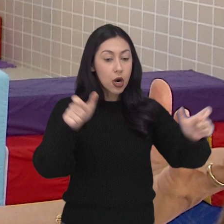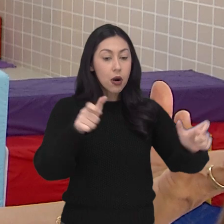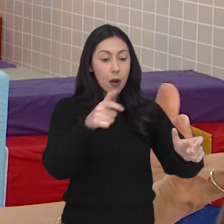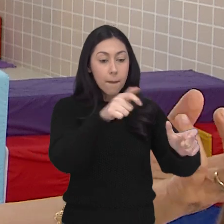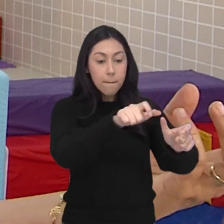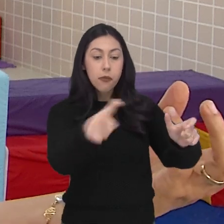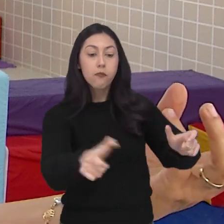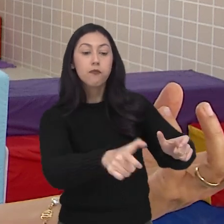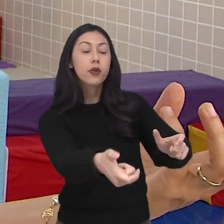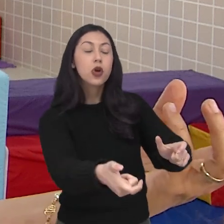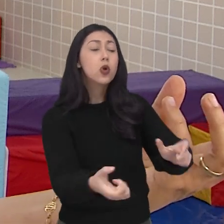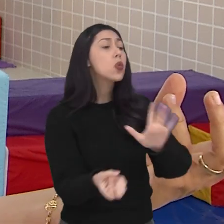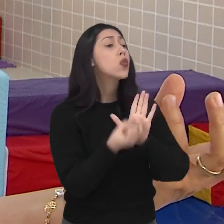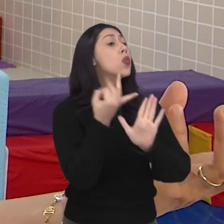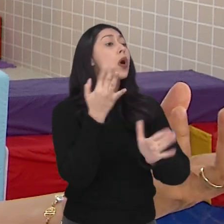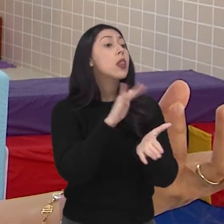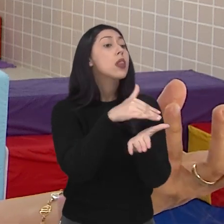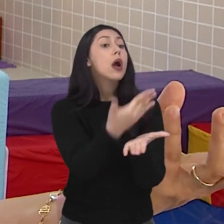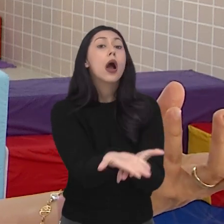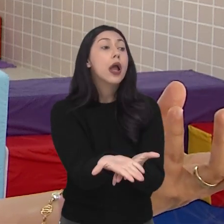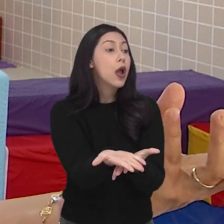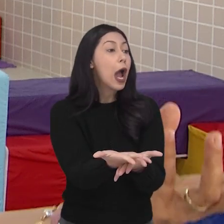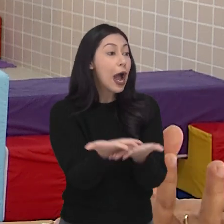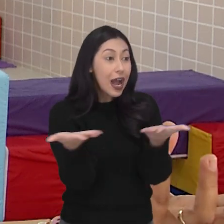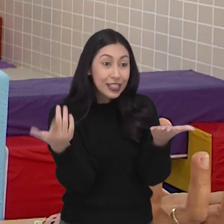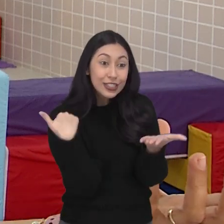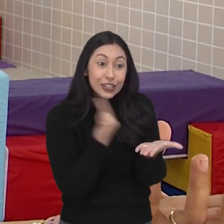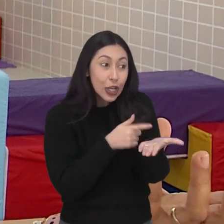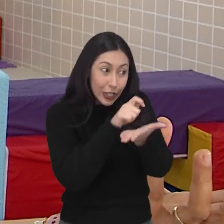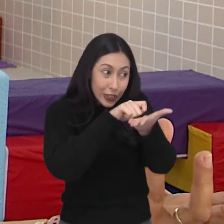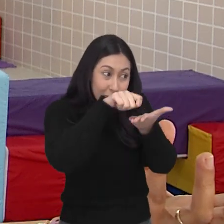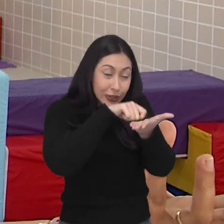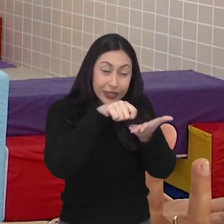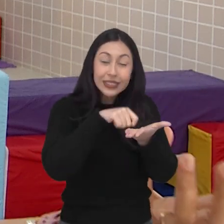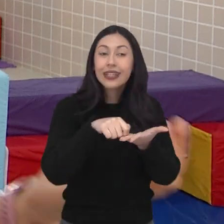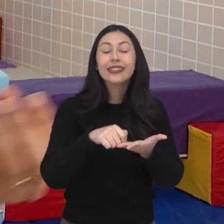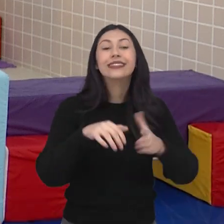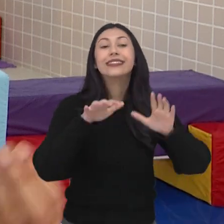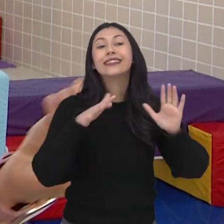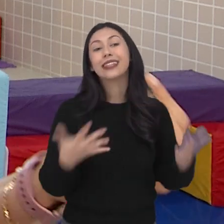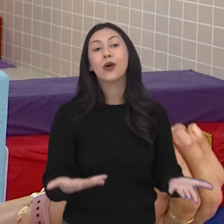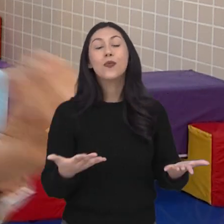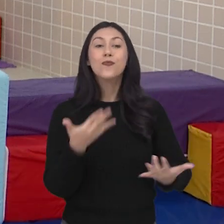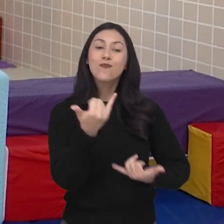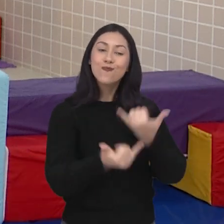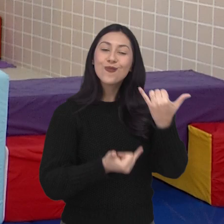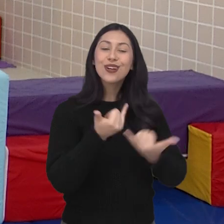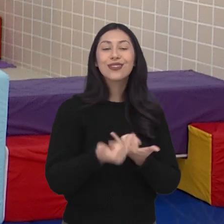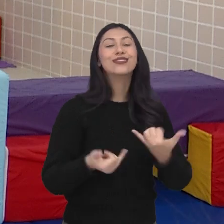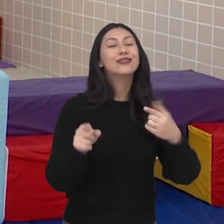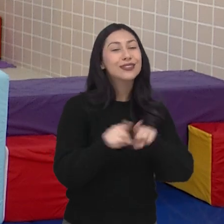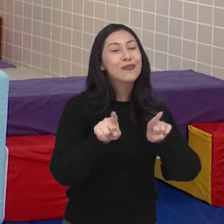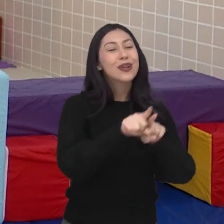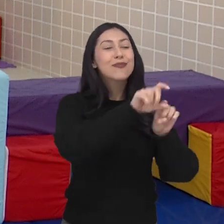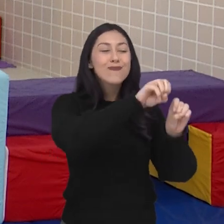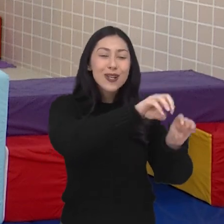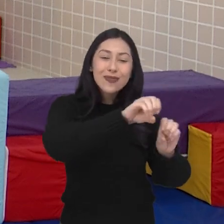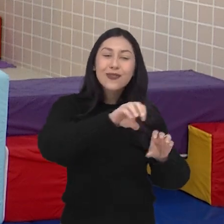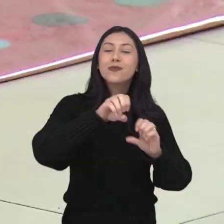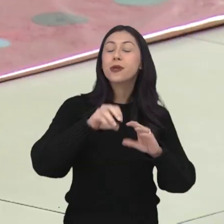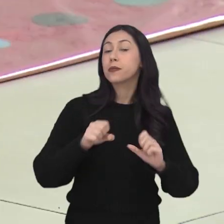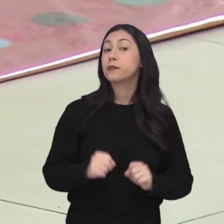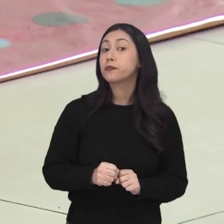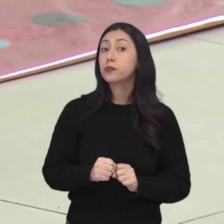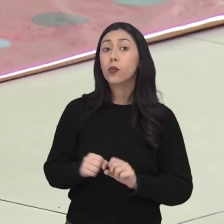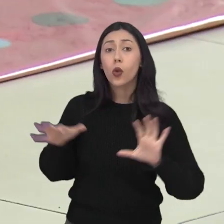que caíram. Vamos anotar, vamos registrar essa quantidade. Então, este é um brincar já